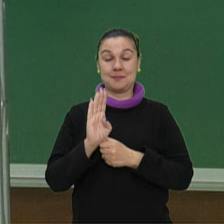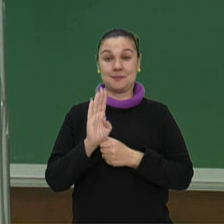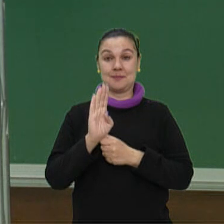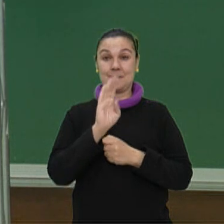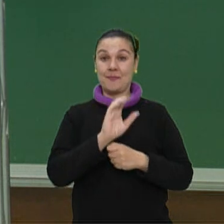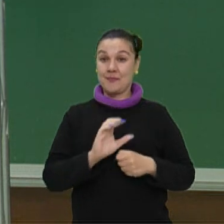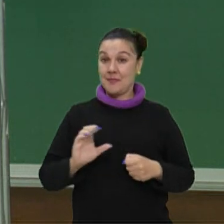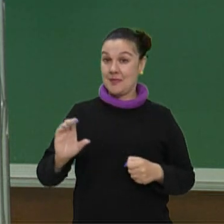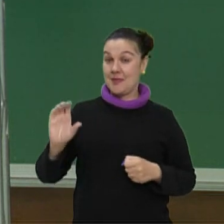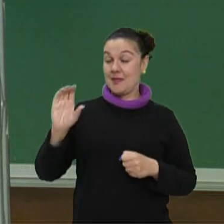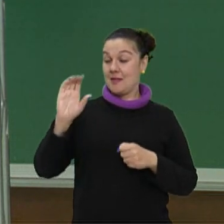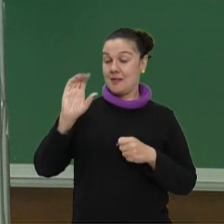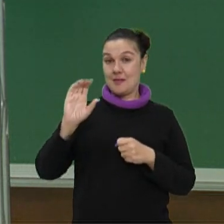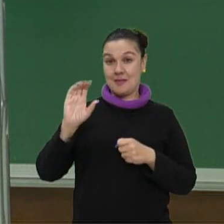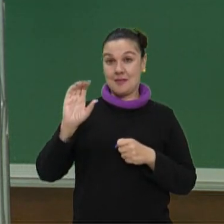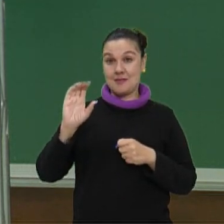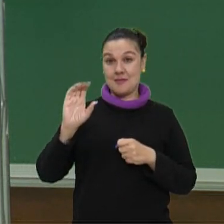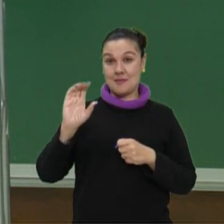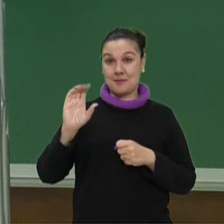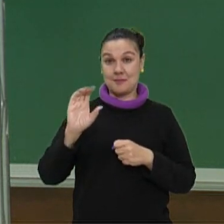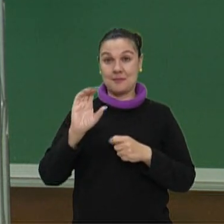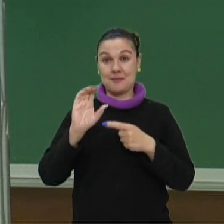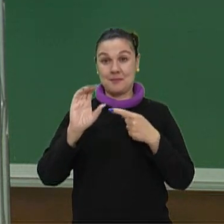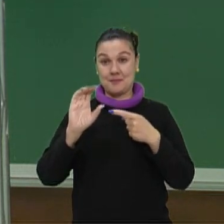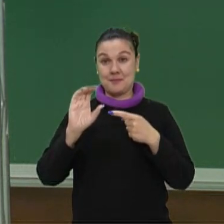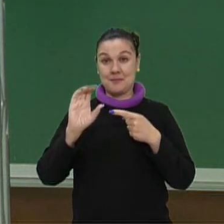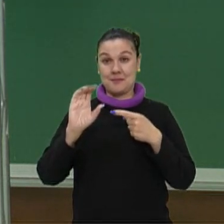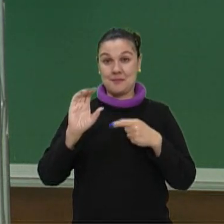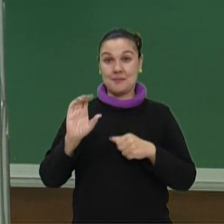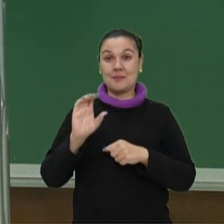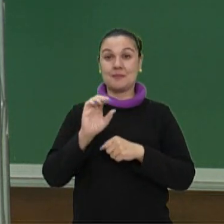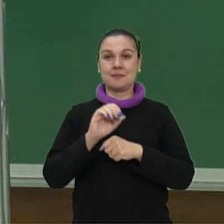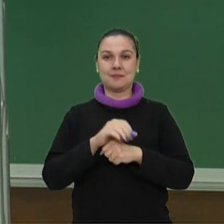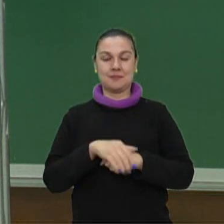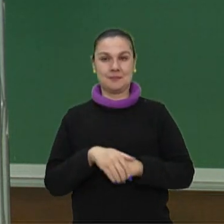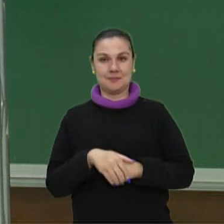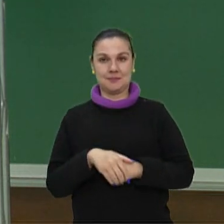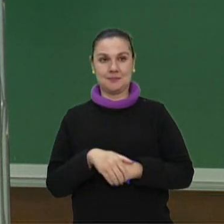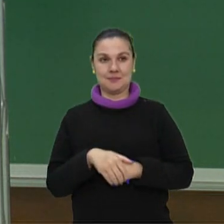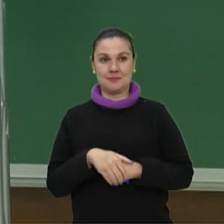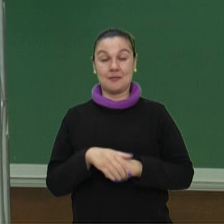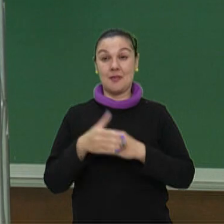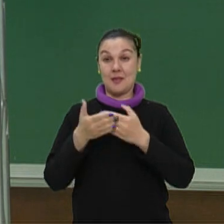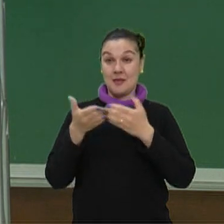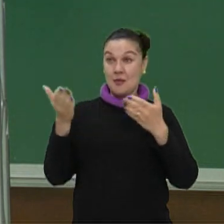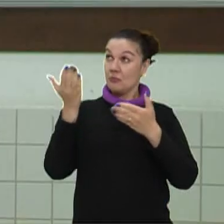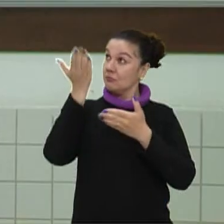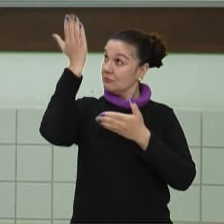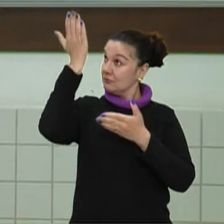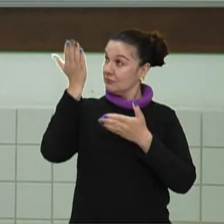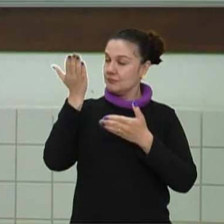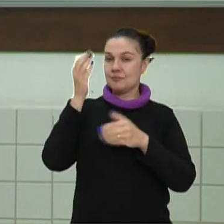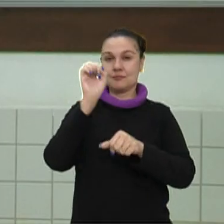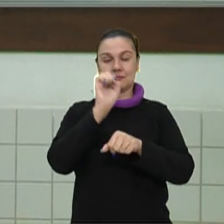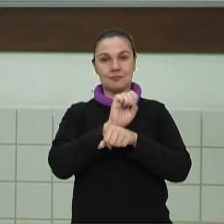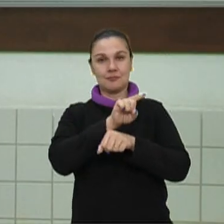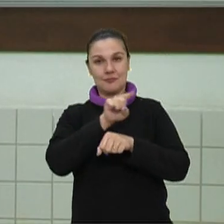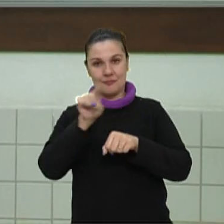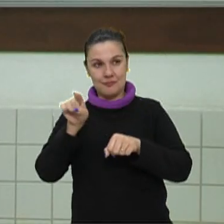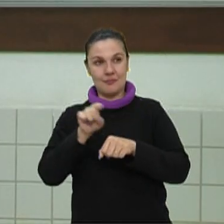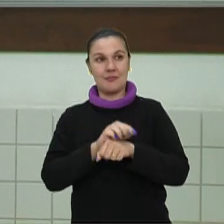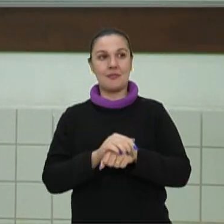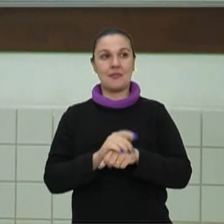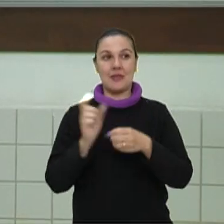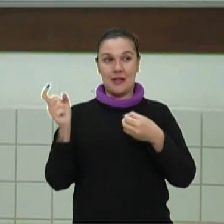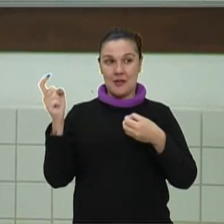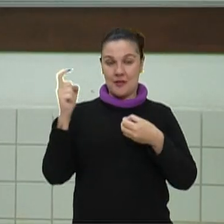10x mais 24 igual a zero. E o item C é x ao quadrado menos 4x menos 12 igual a zero, ok? Vou aguardar então, né, para a